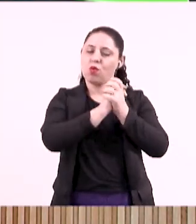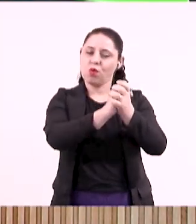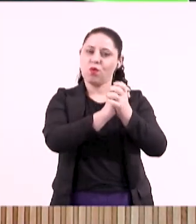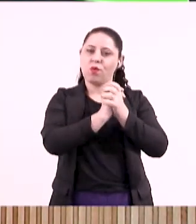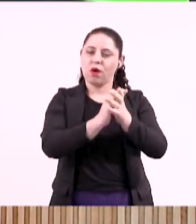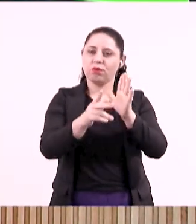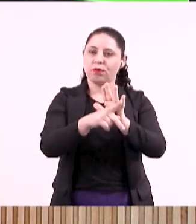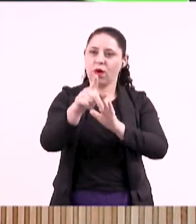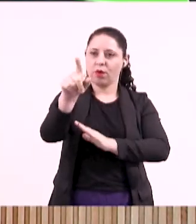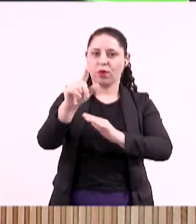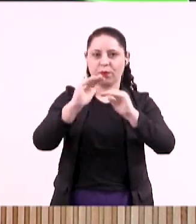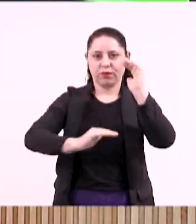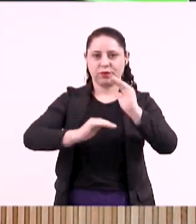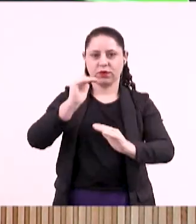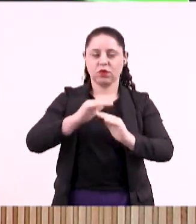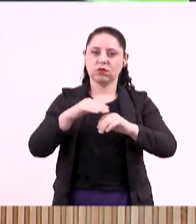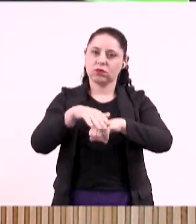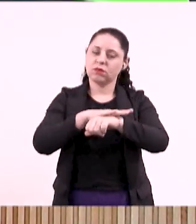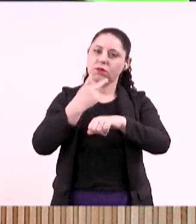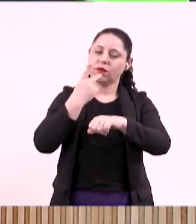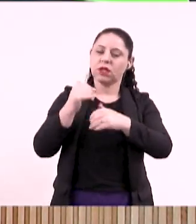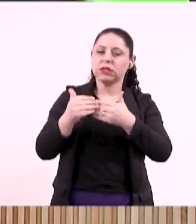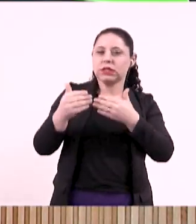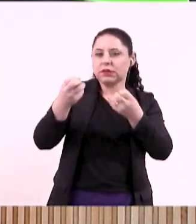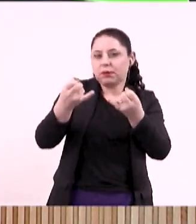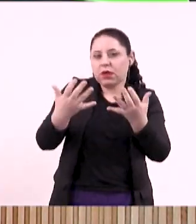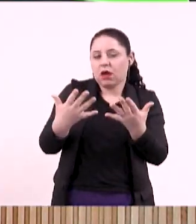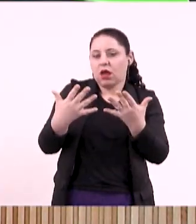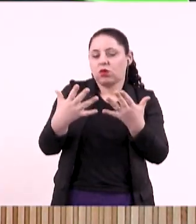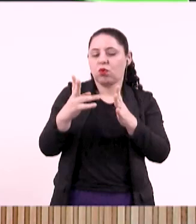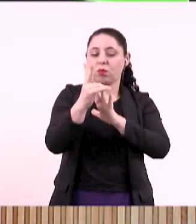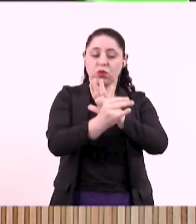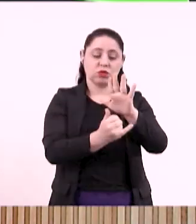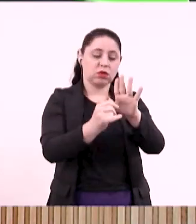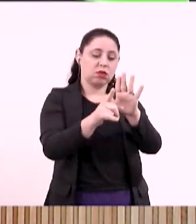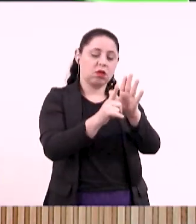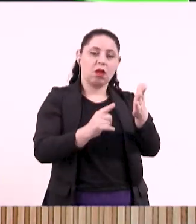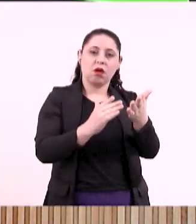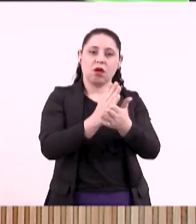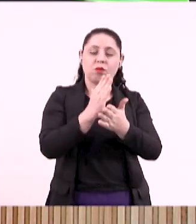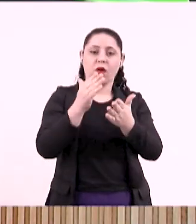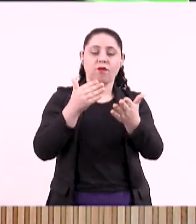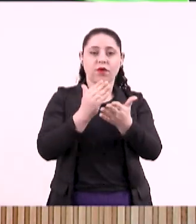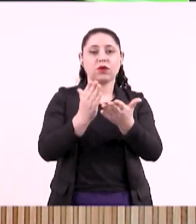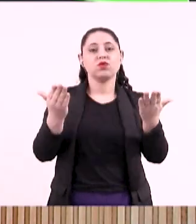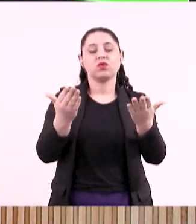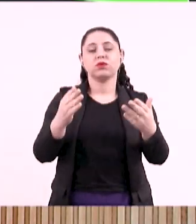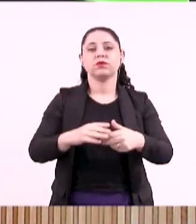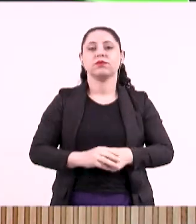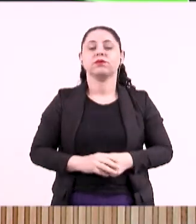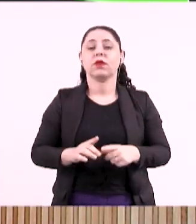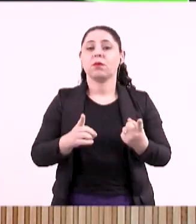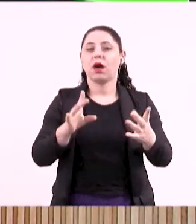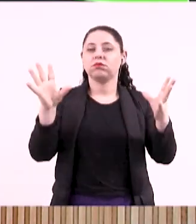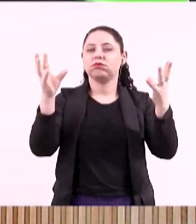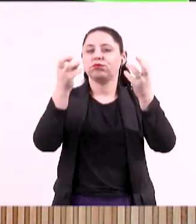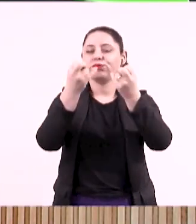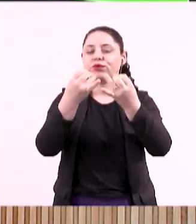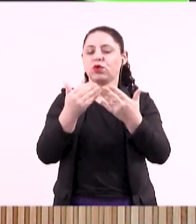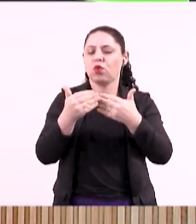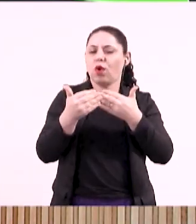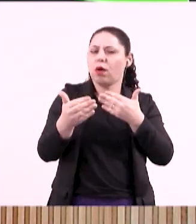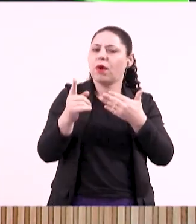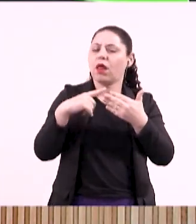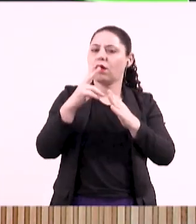congratulação aos militares do Corpo de Bombeiros, a gente ia começar a falar dos projetos que foram aprovados na ordem do dia de hoje, mas vamos então recapitular desde o